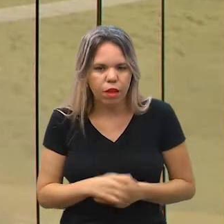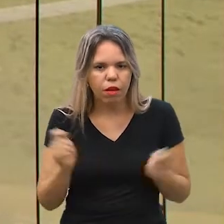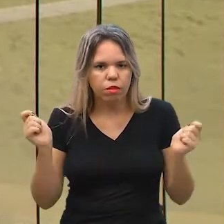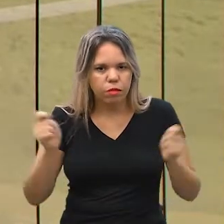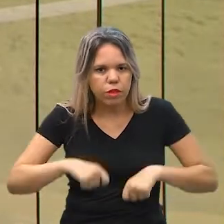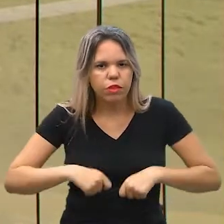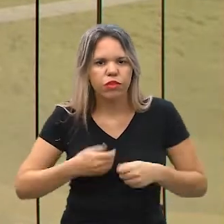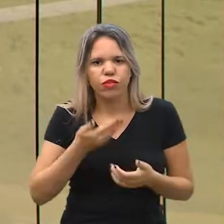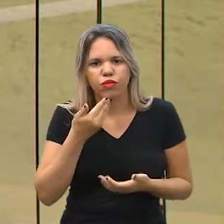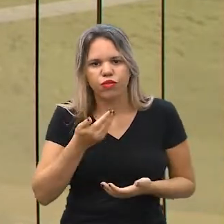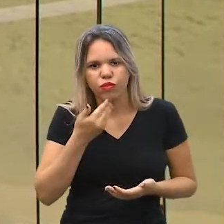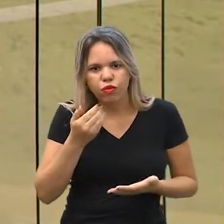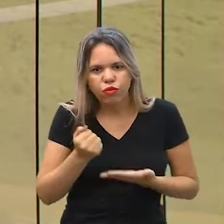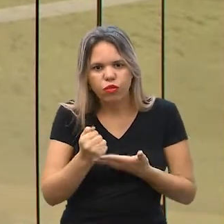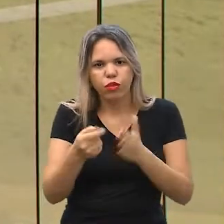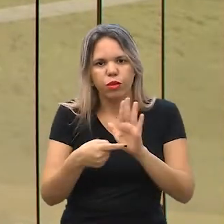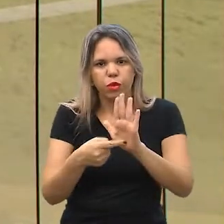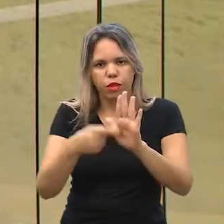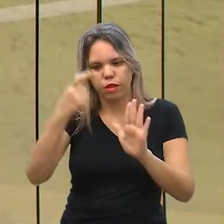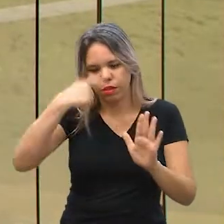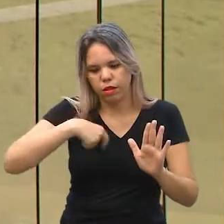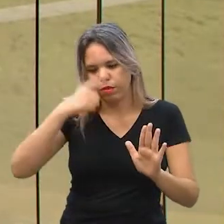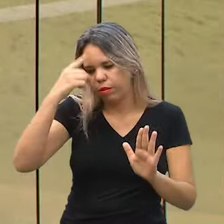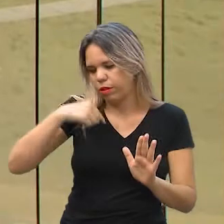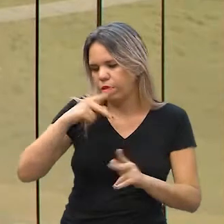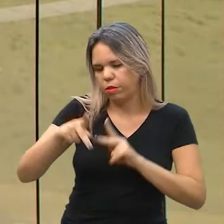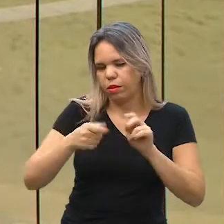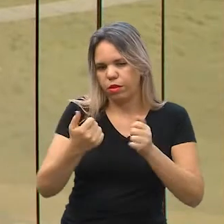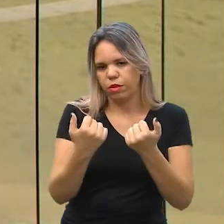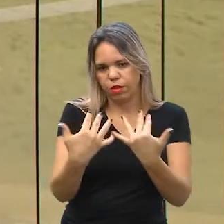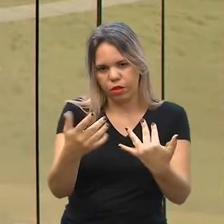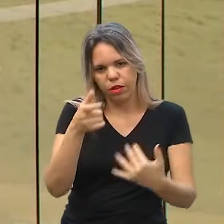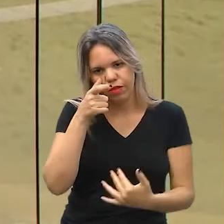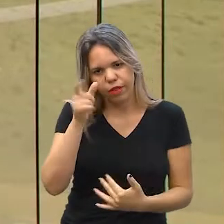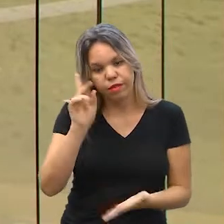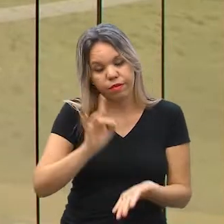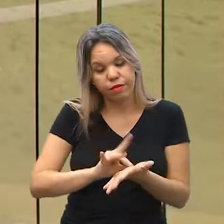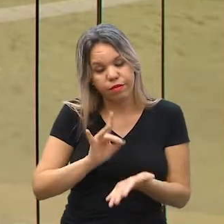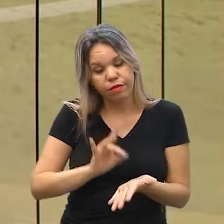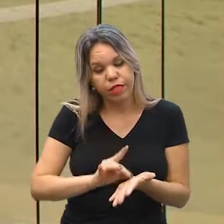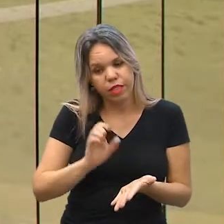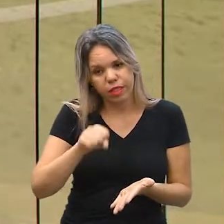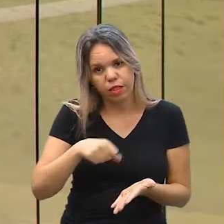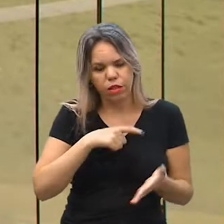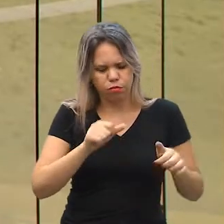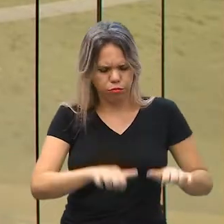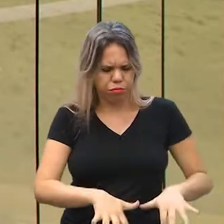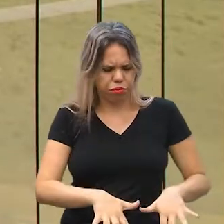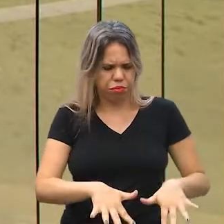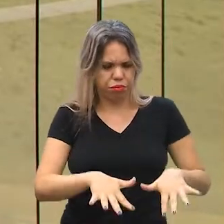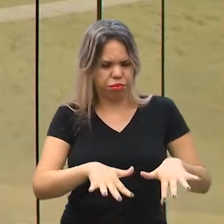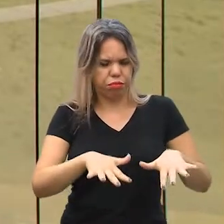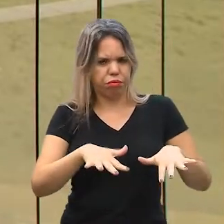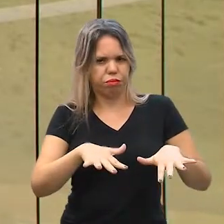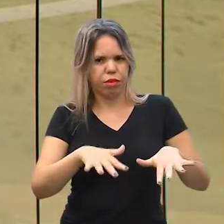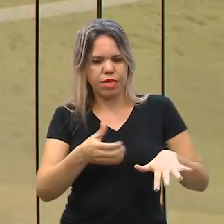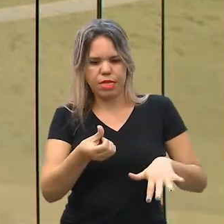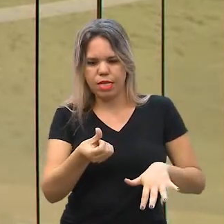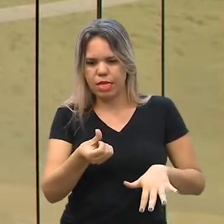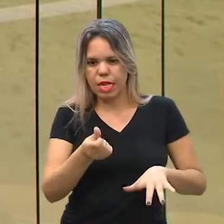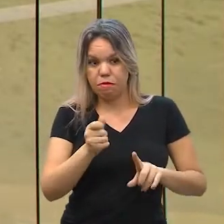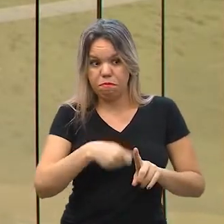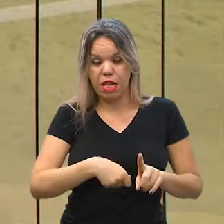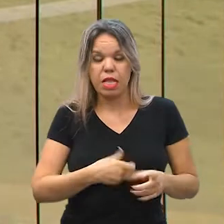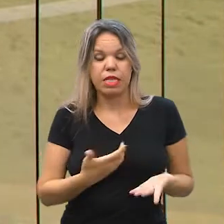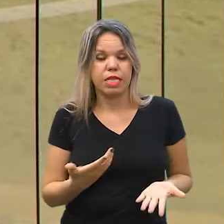condições com facilidade de apresentar o nosso perfil a toda a população. E é verdade, eu vim garotinho, ainda menininho, com 6